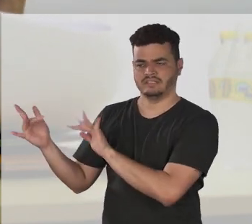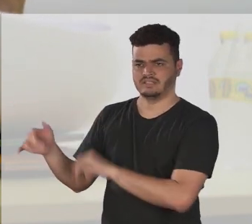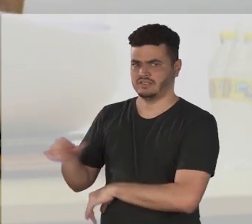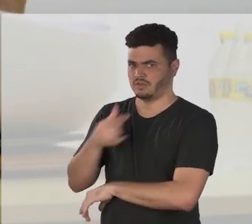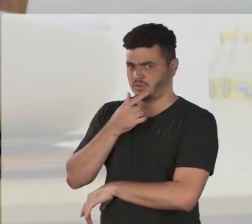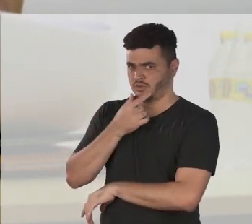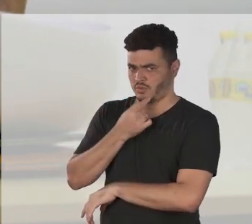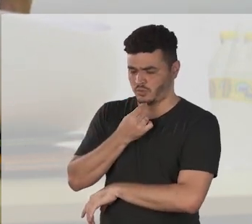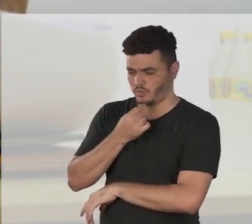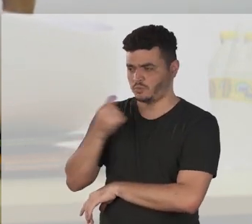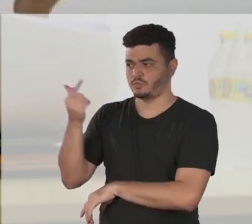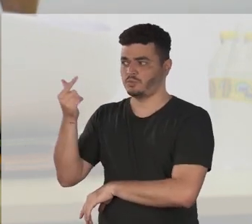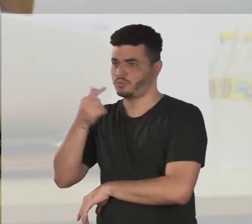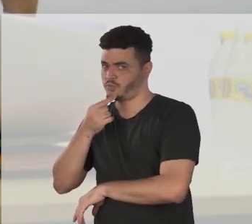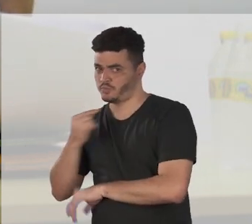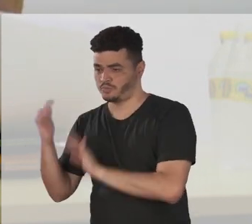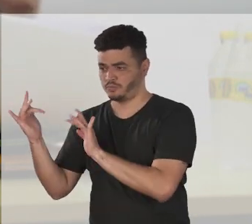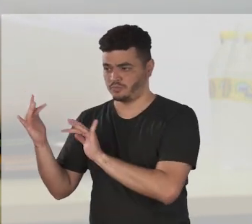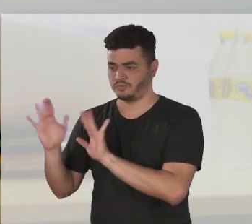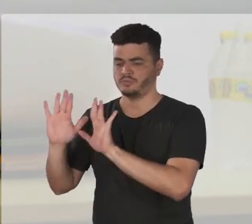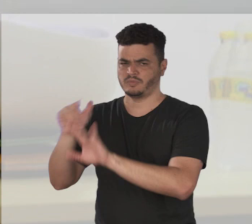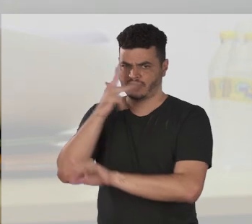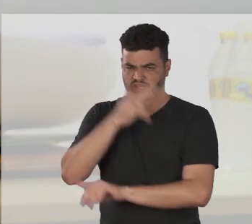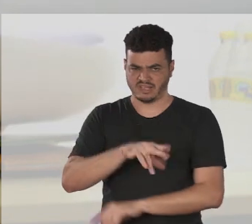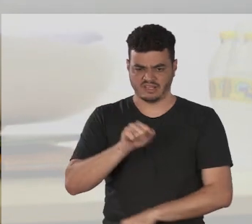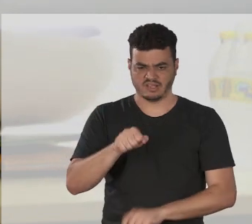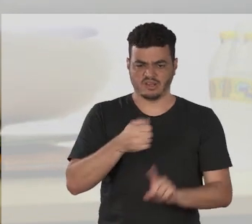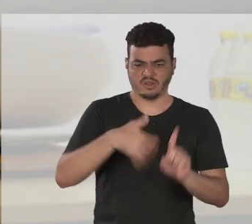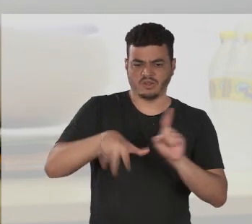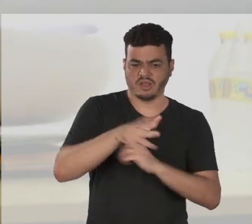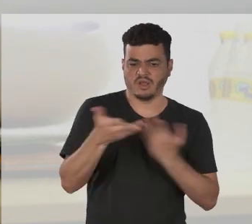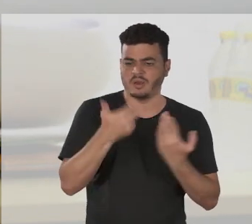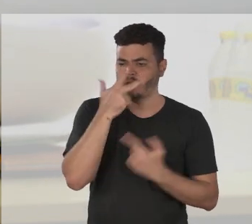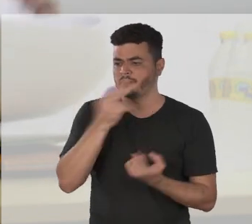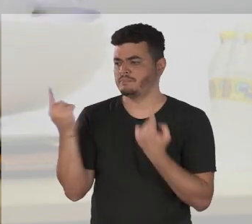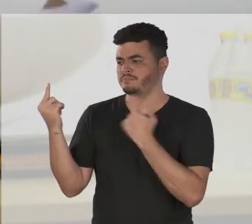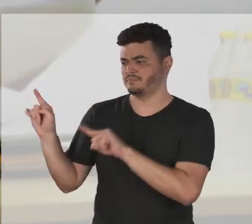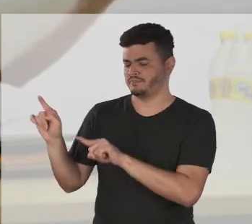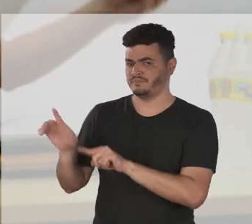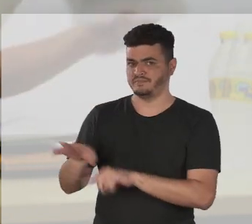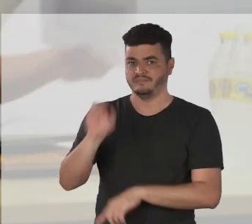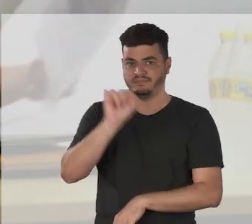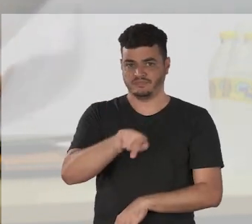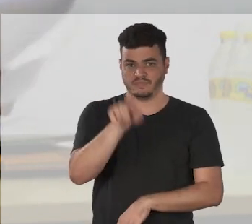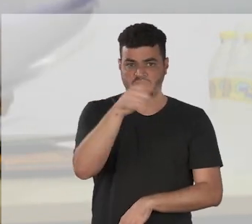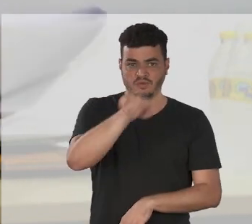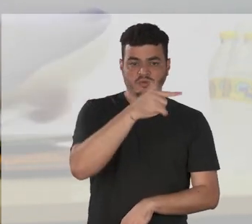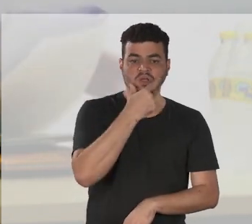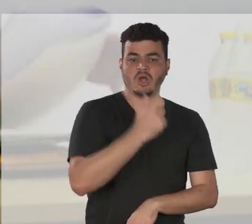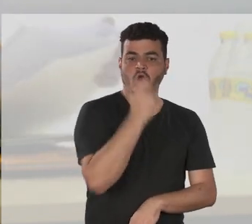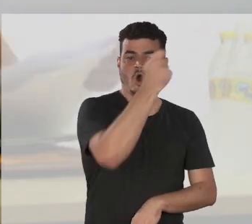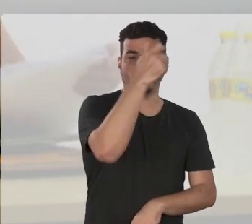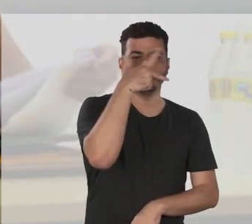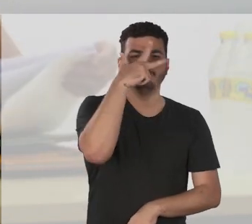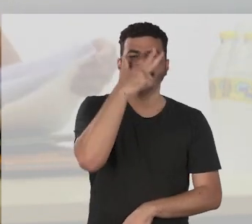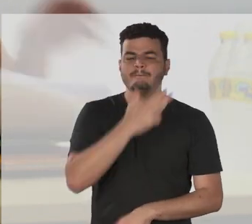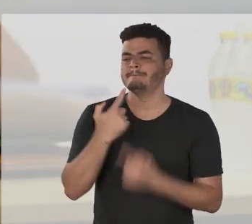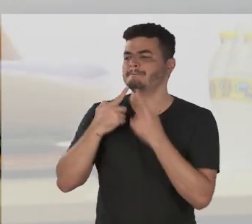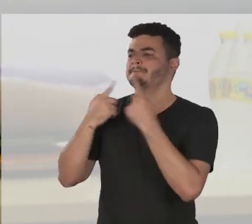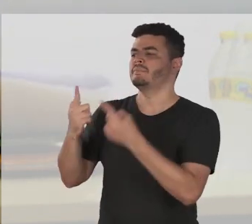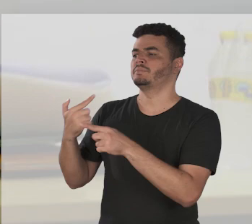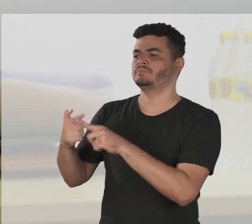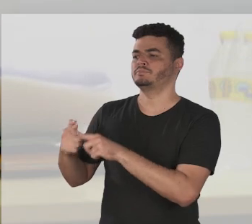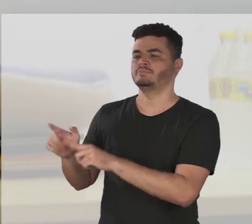desse então, reparem que se trata de uma resolução poética que tem uma relação amorosa